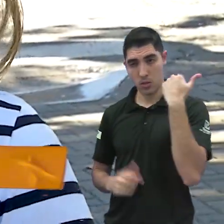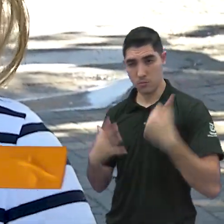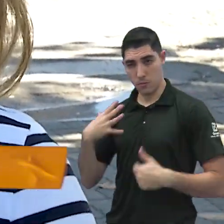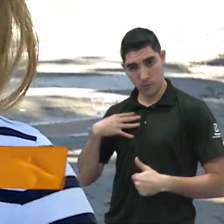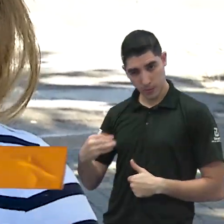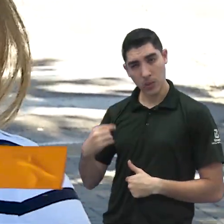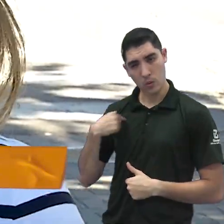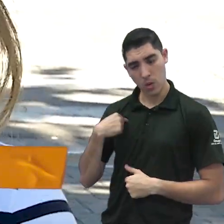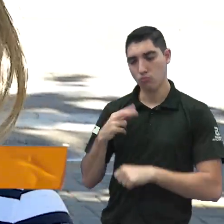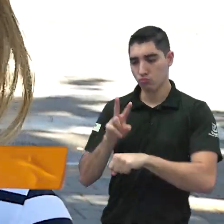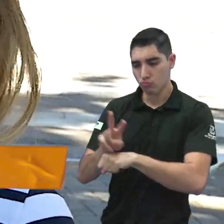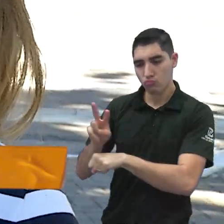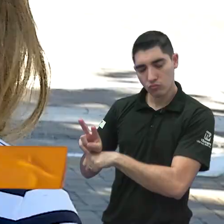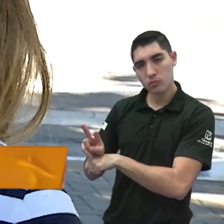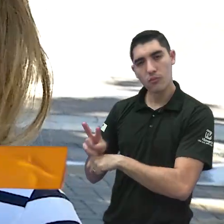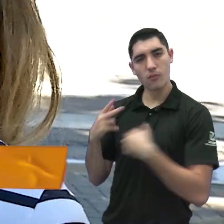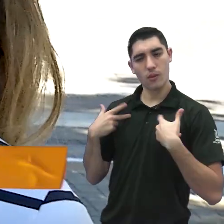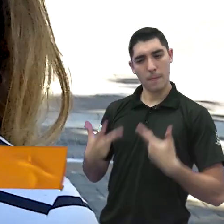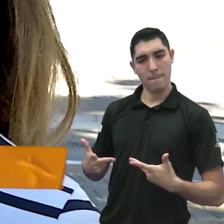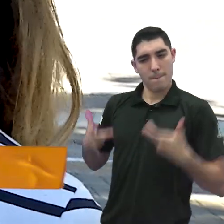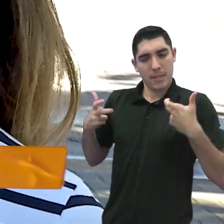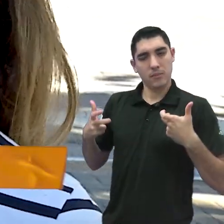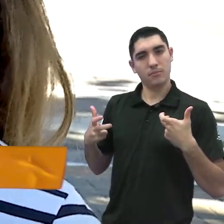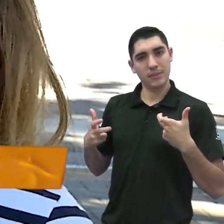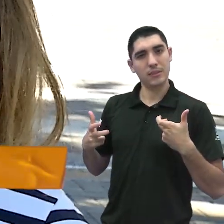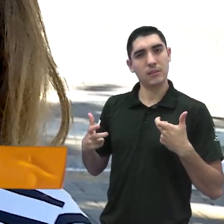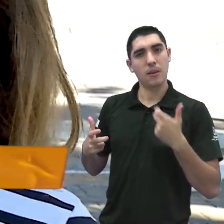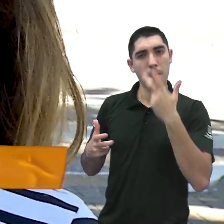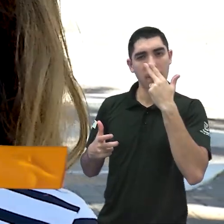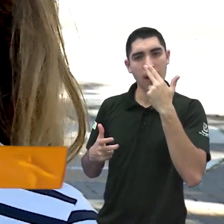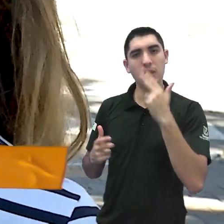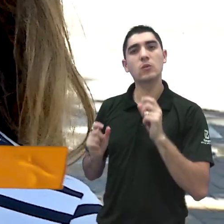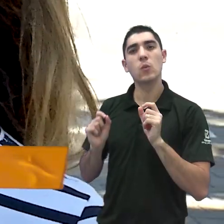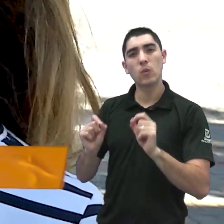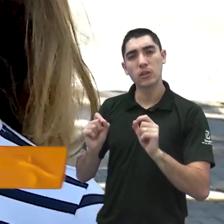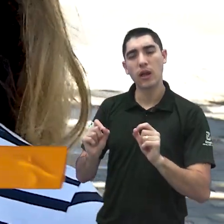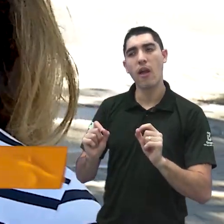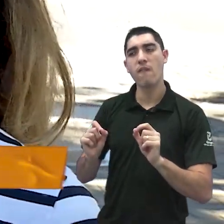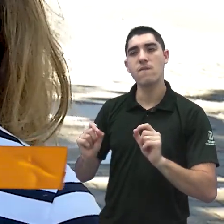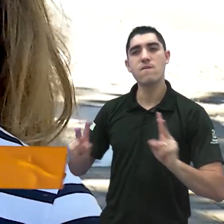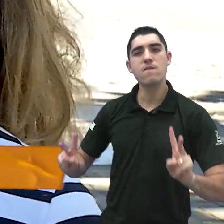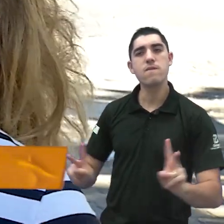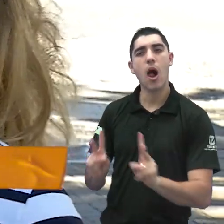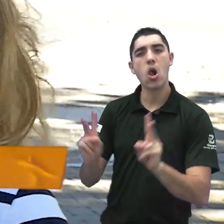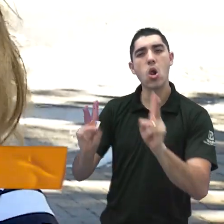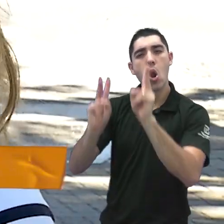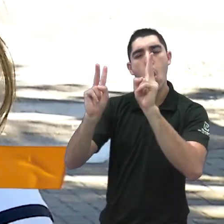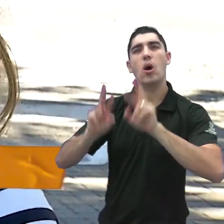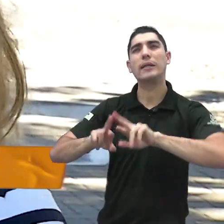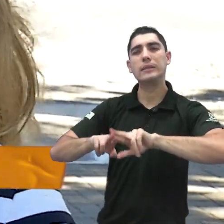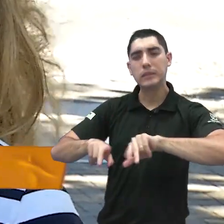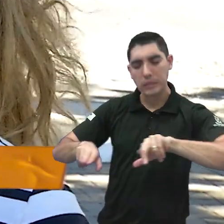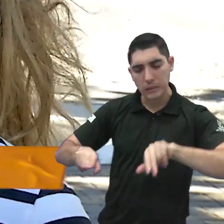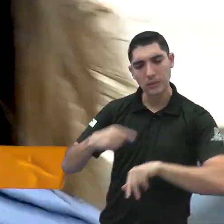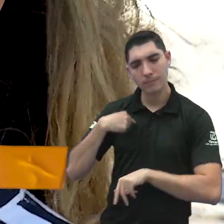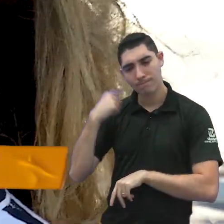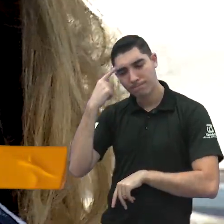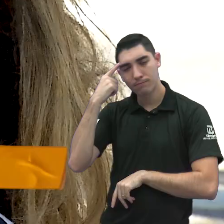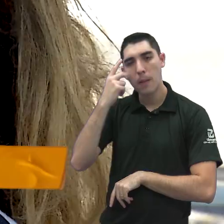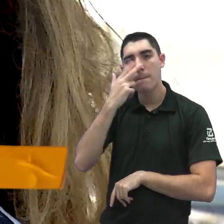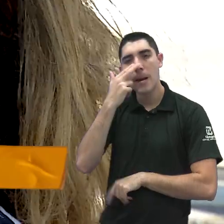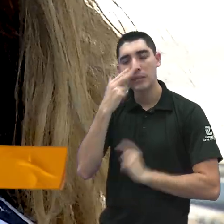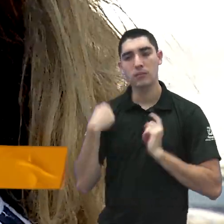meus filhos, eu estava assim uma inversão, começou uma inversão muito de valores e de muita